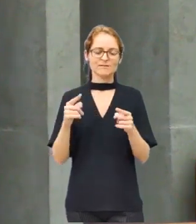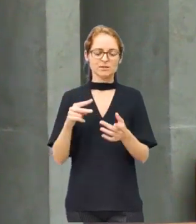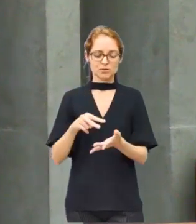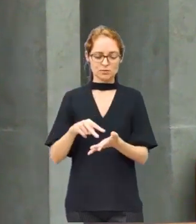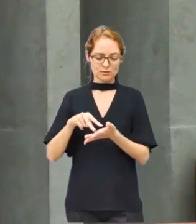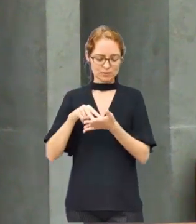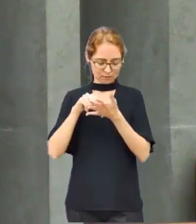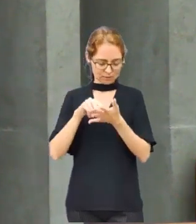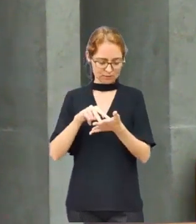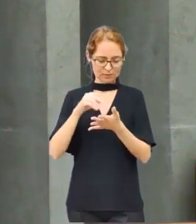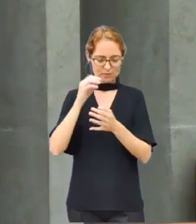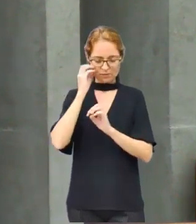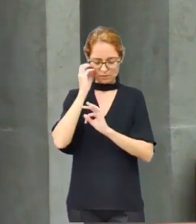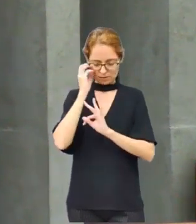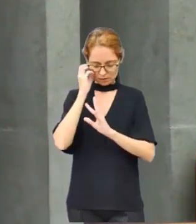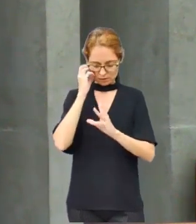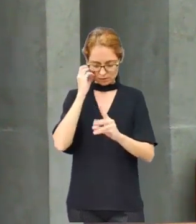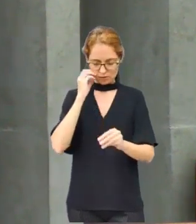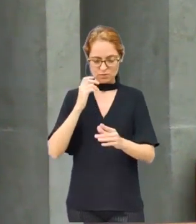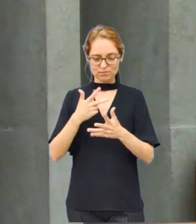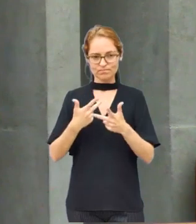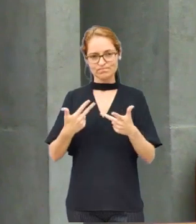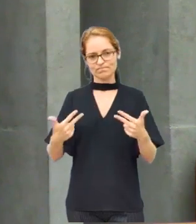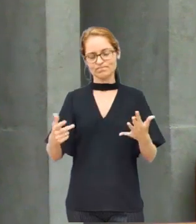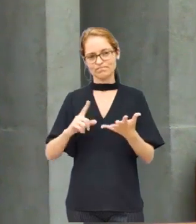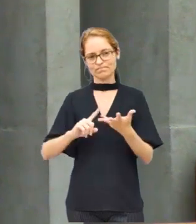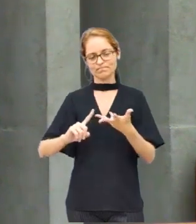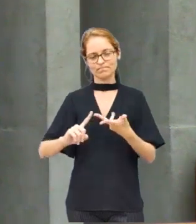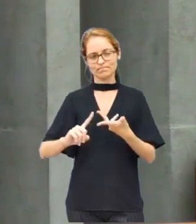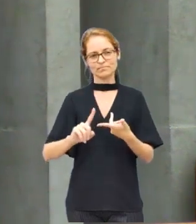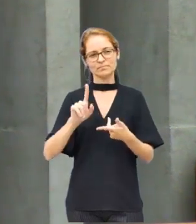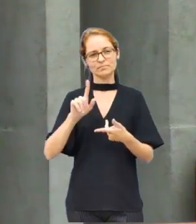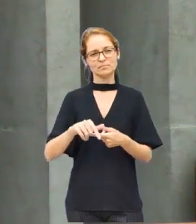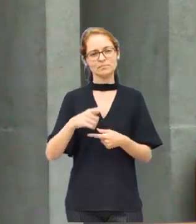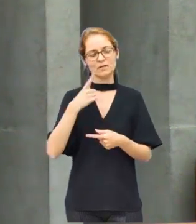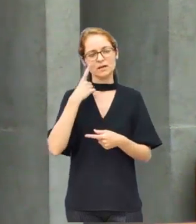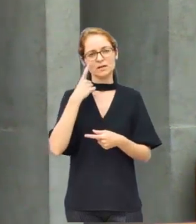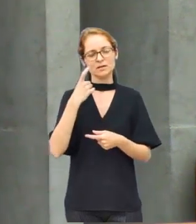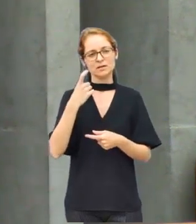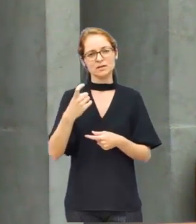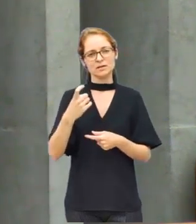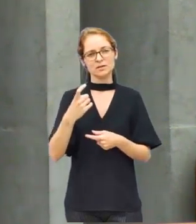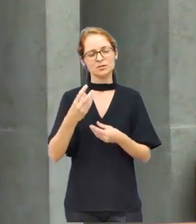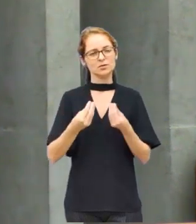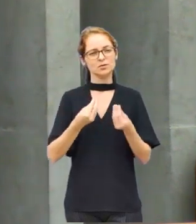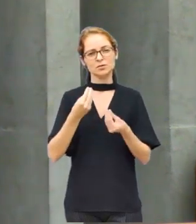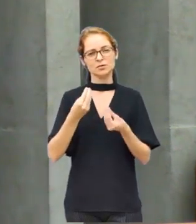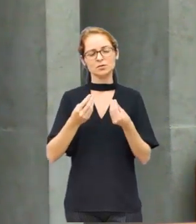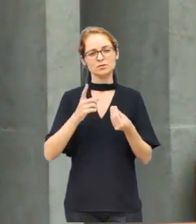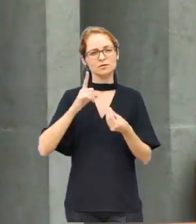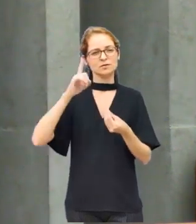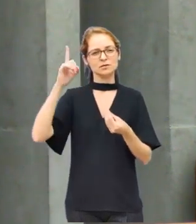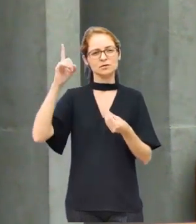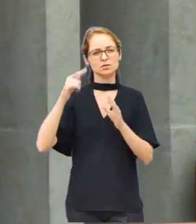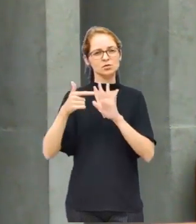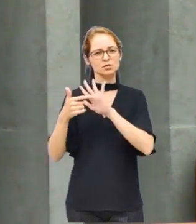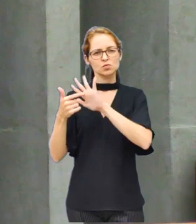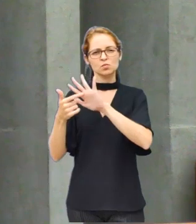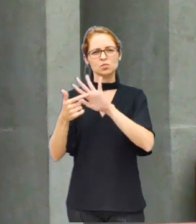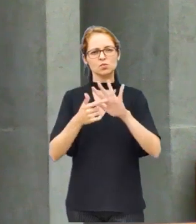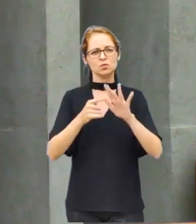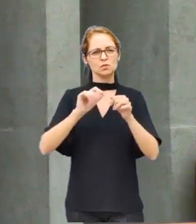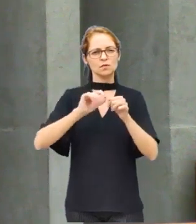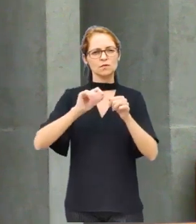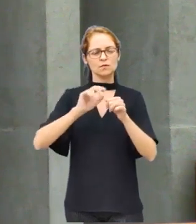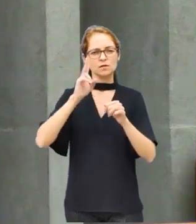sustentando todas essas coisas. E é interessante como Ele intervém na história e ninguém